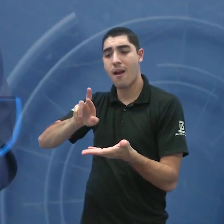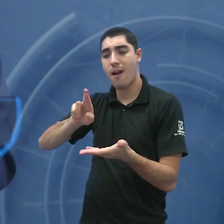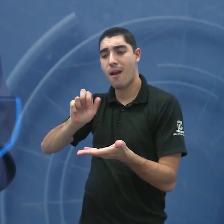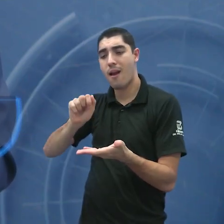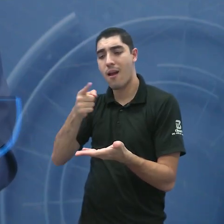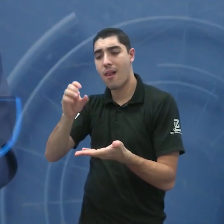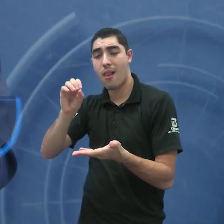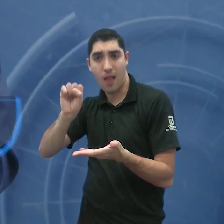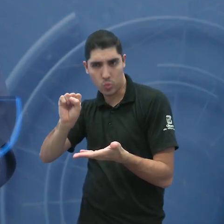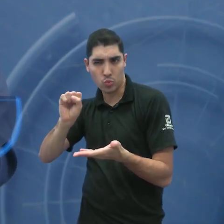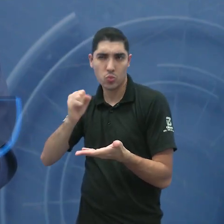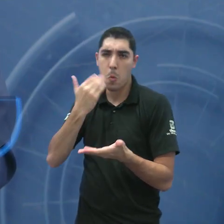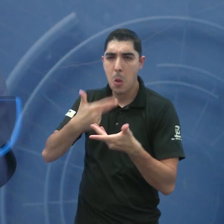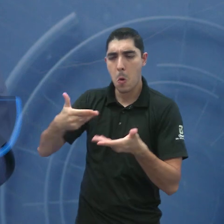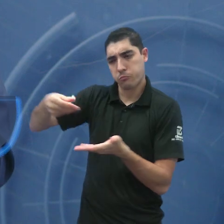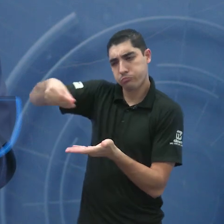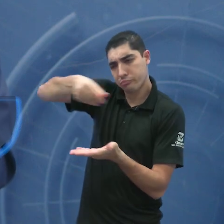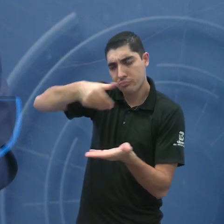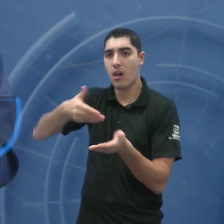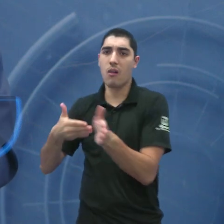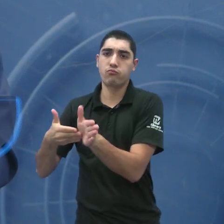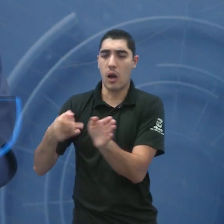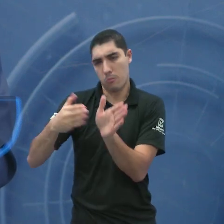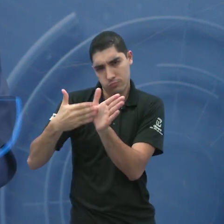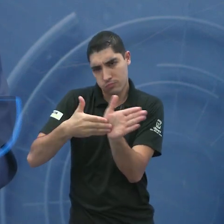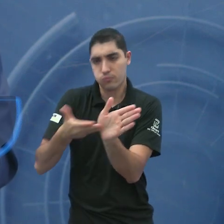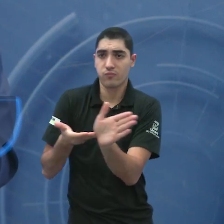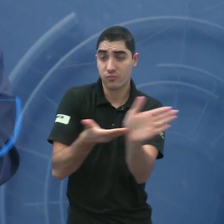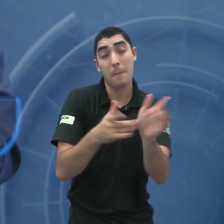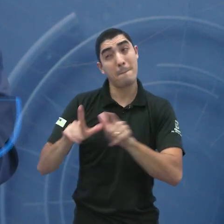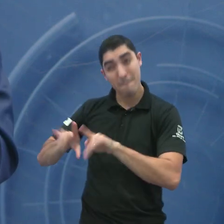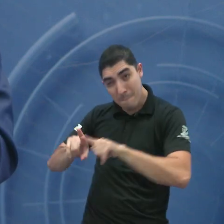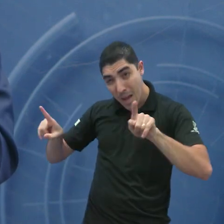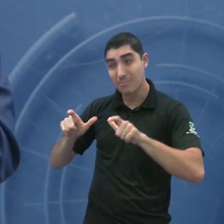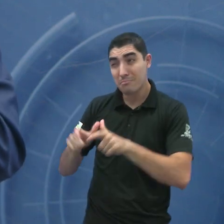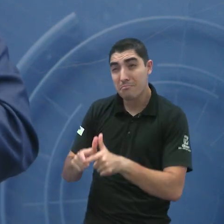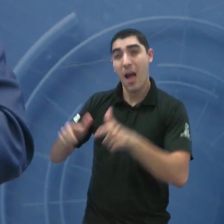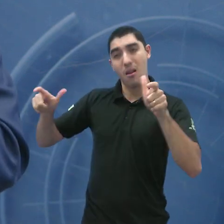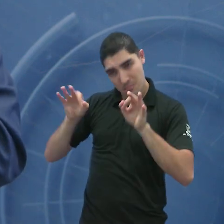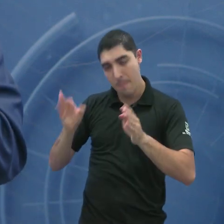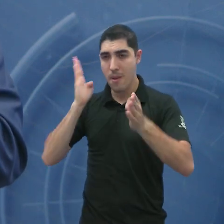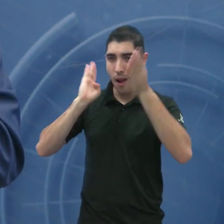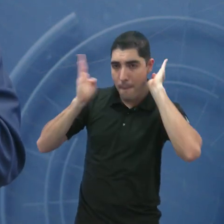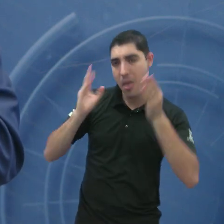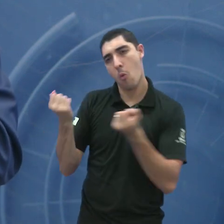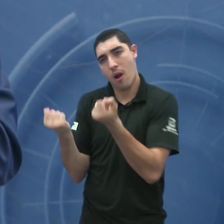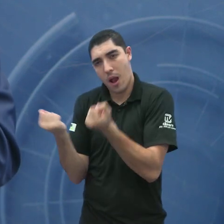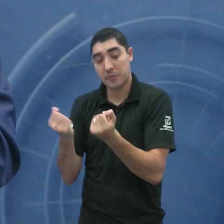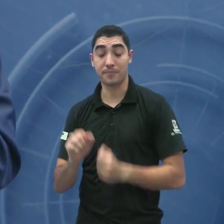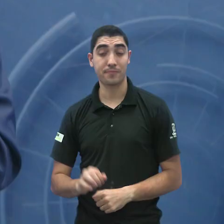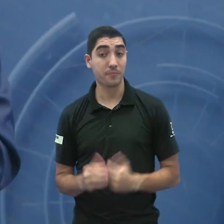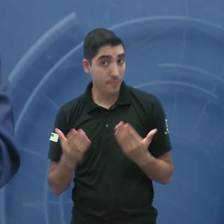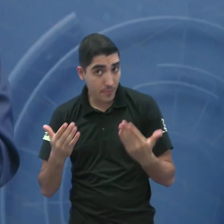cidades cresceram e a dependência do carro no dia a dia. Olha só, para a gente começar esse papo,